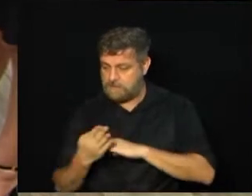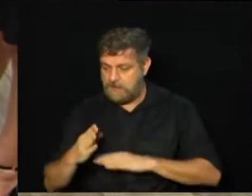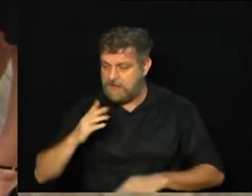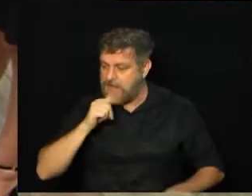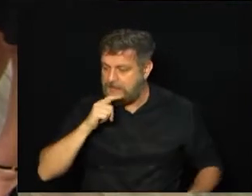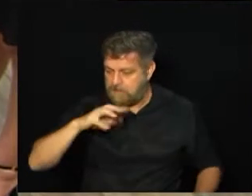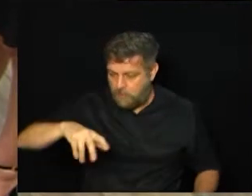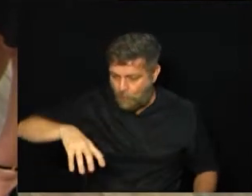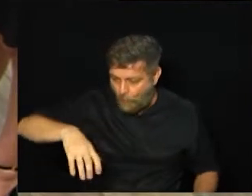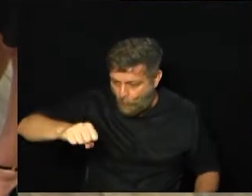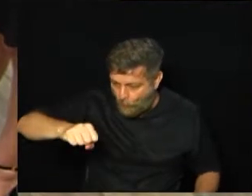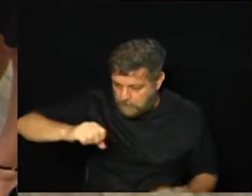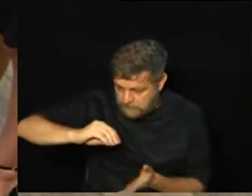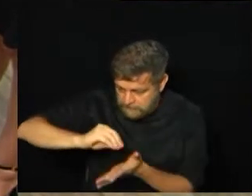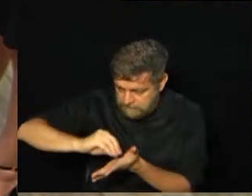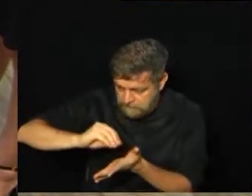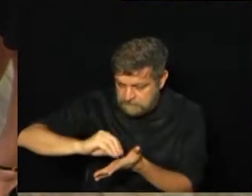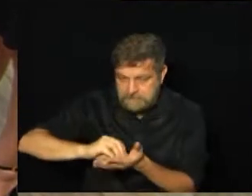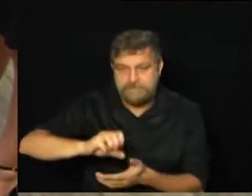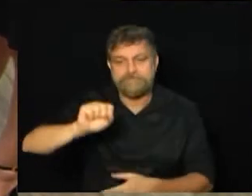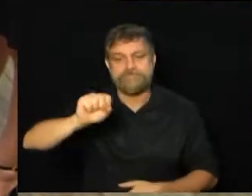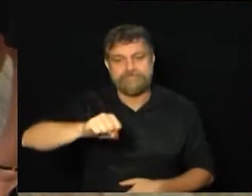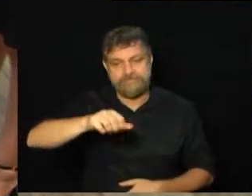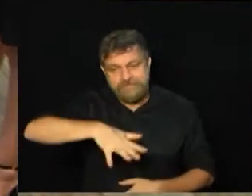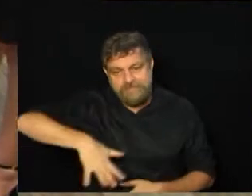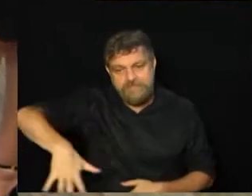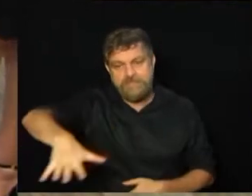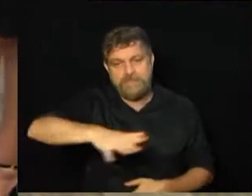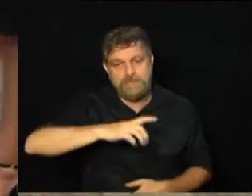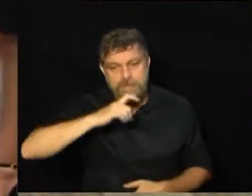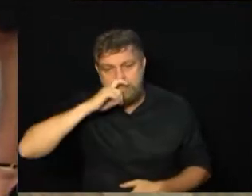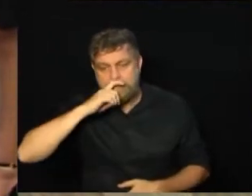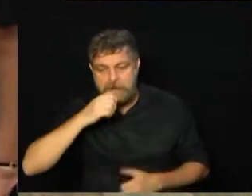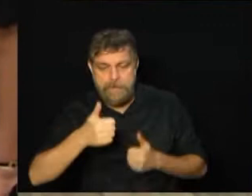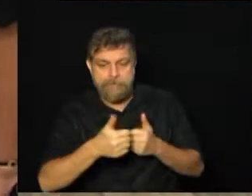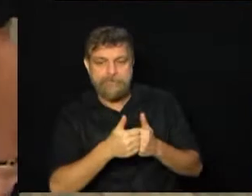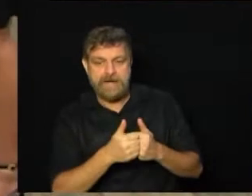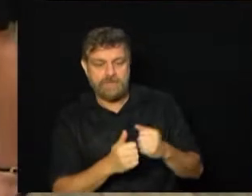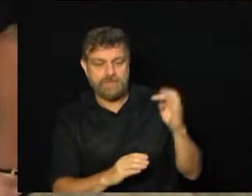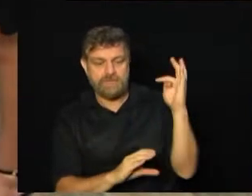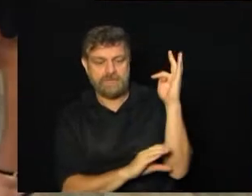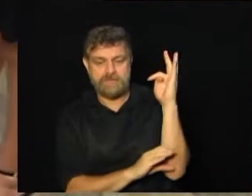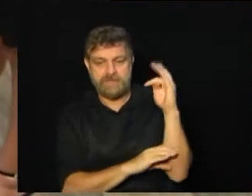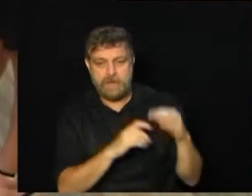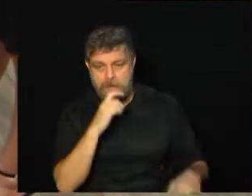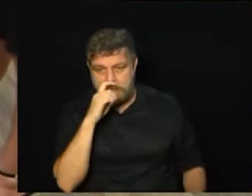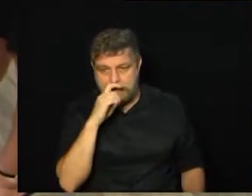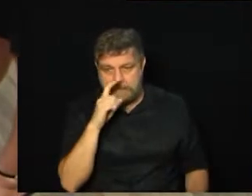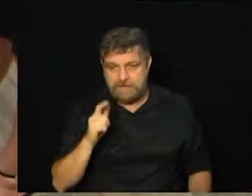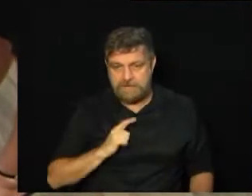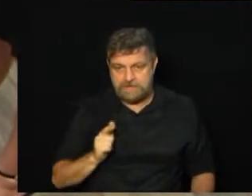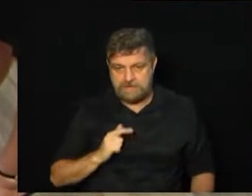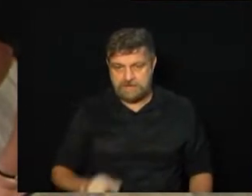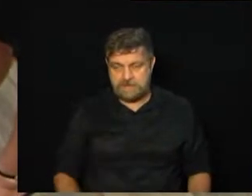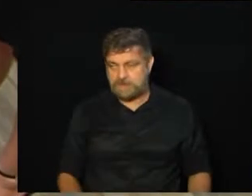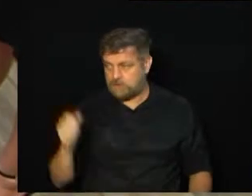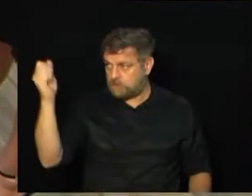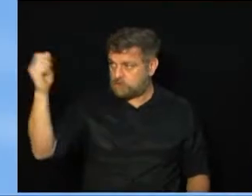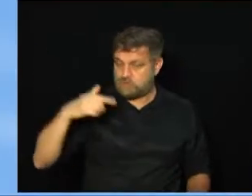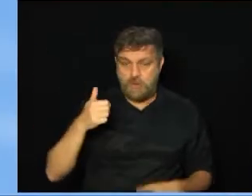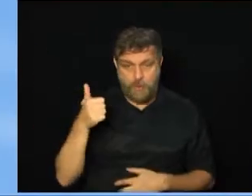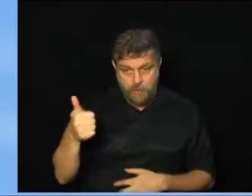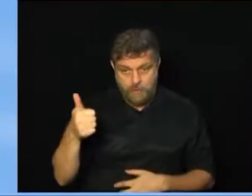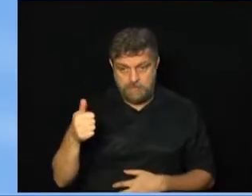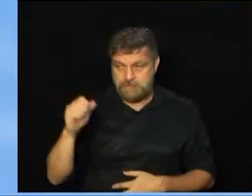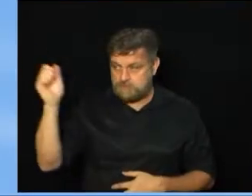água, hein? Bairros ali do distrito do Ouro Verde, justamente perto do terminal, olha. Jardim Recanto do Sol 1 e Recanto do Sol